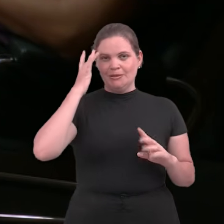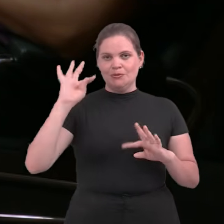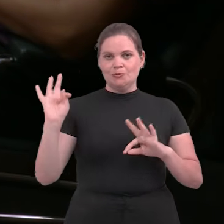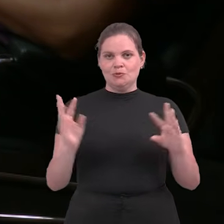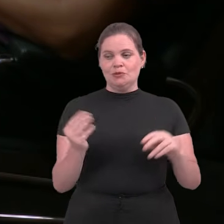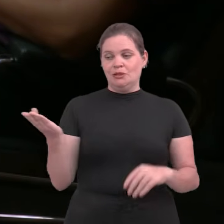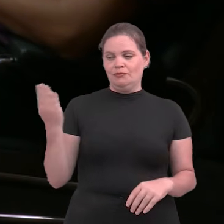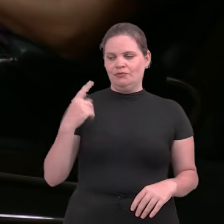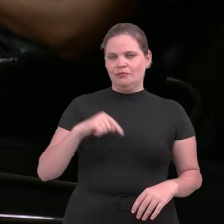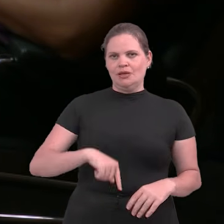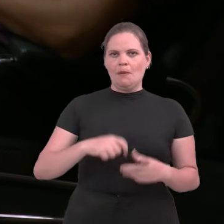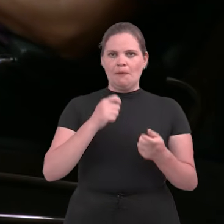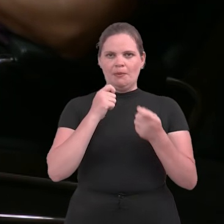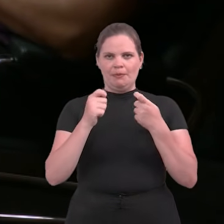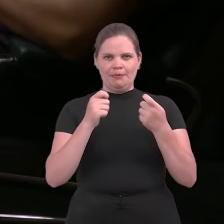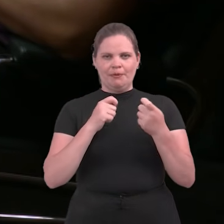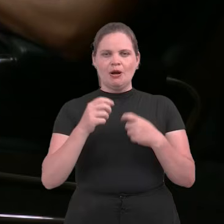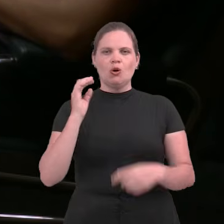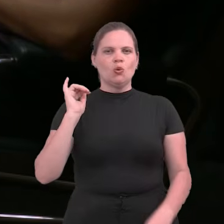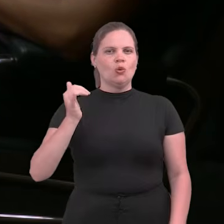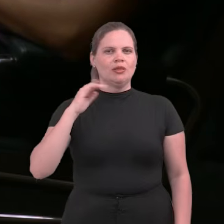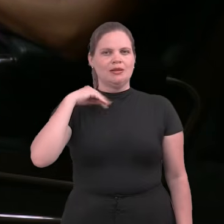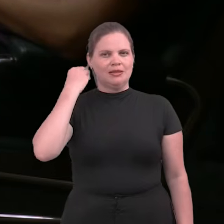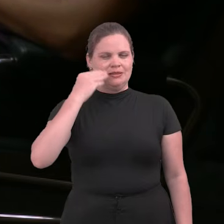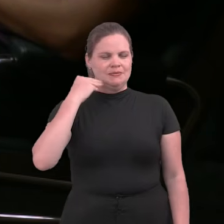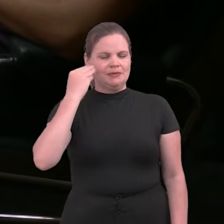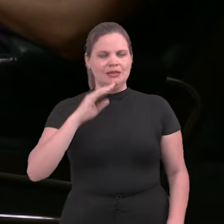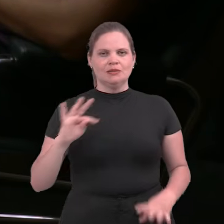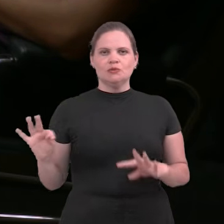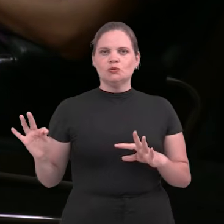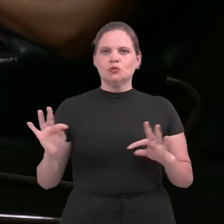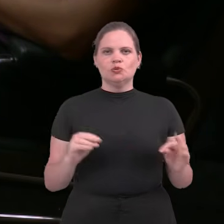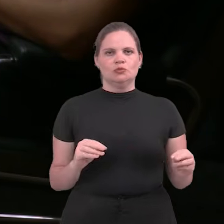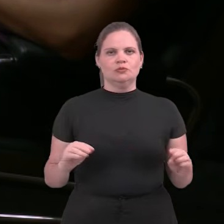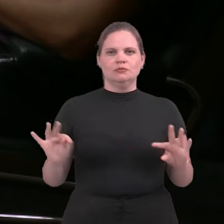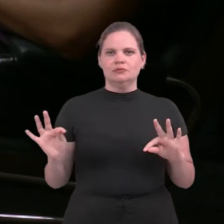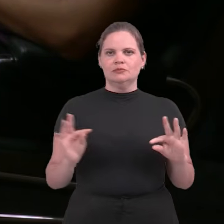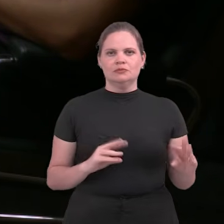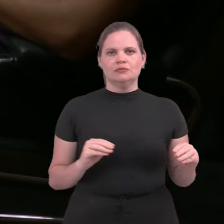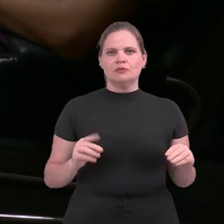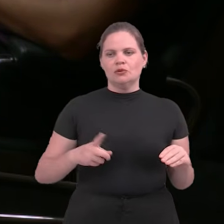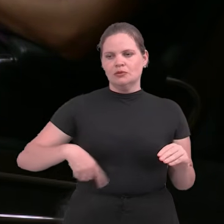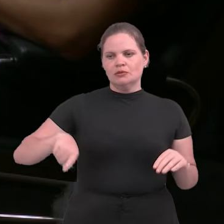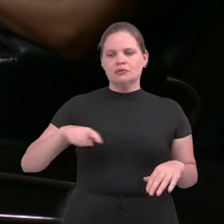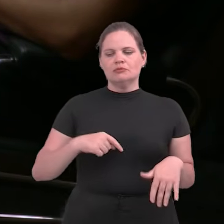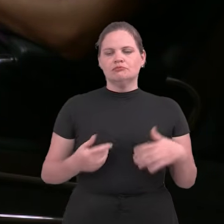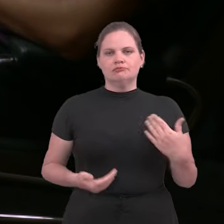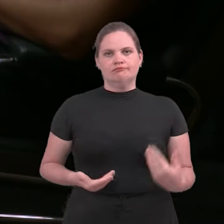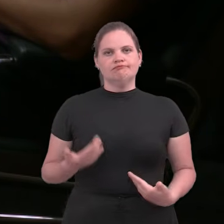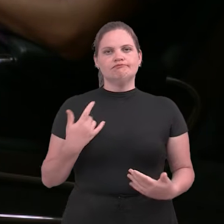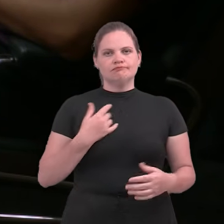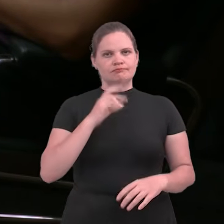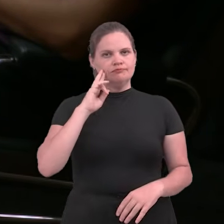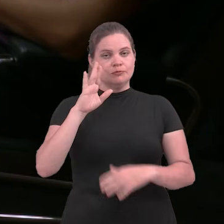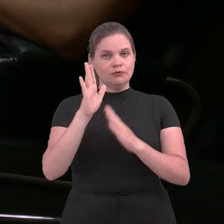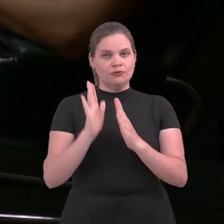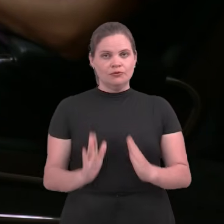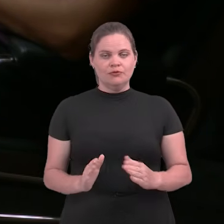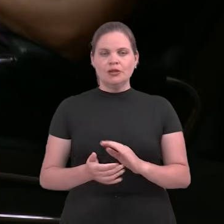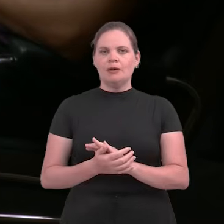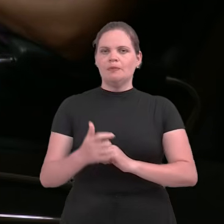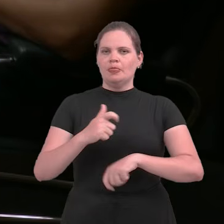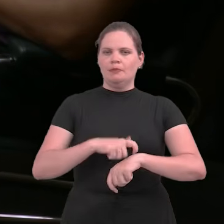serem entrevistados, contando as experiências, todos eles estavam servindo ao Senhor, né? Durante